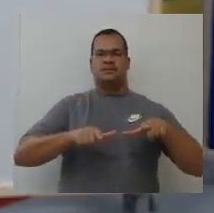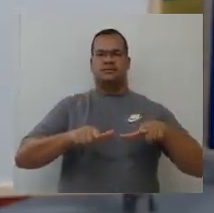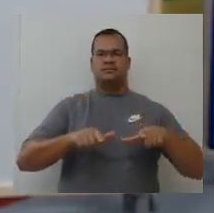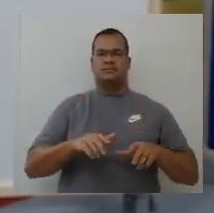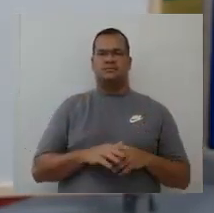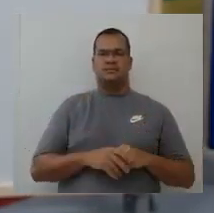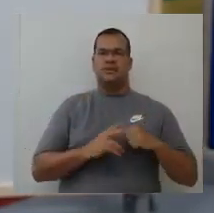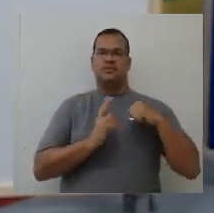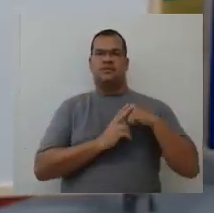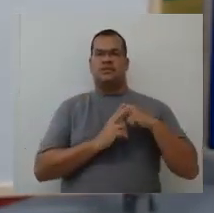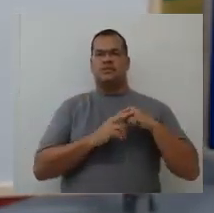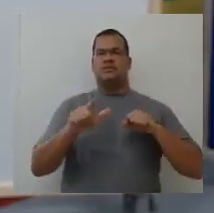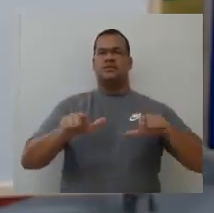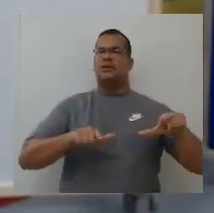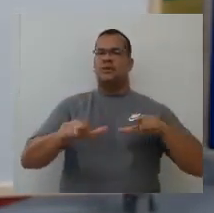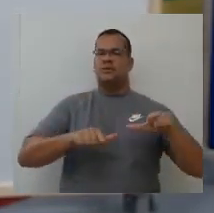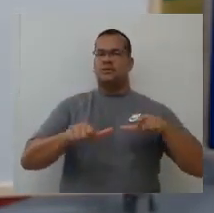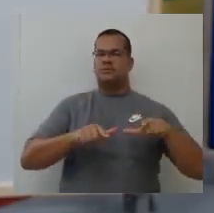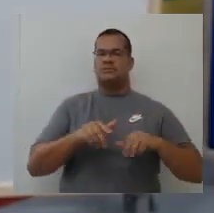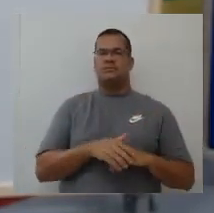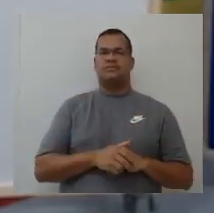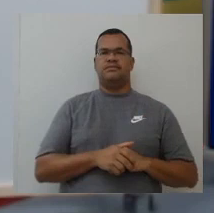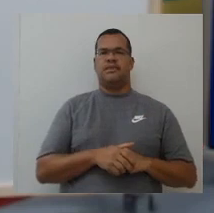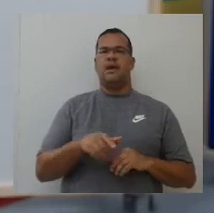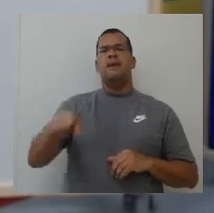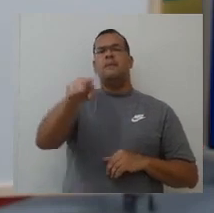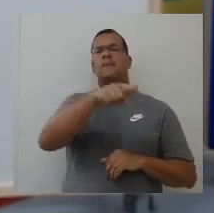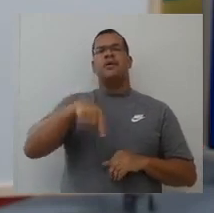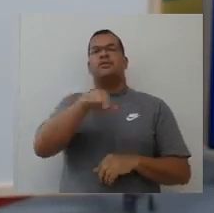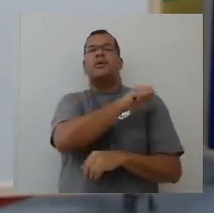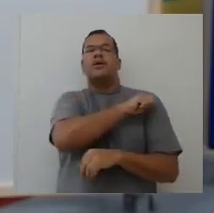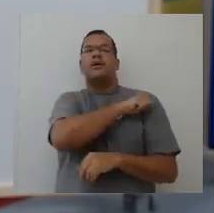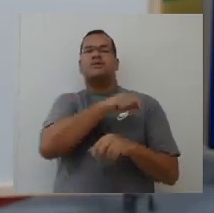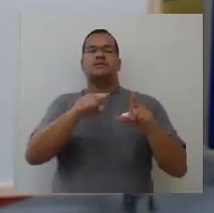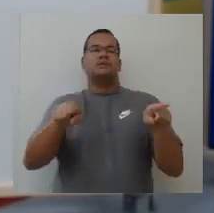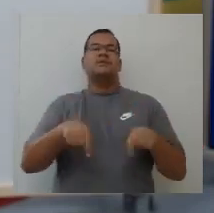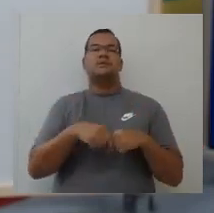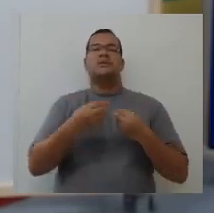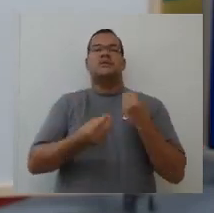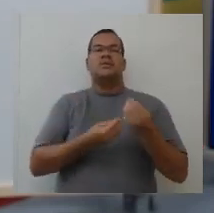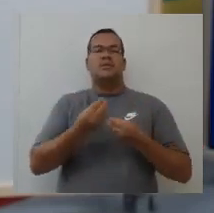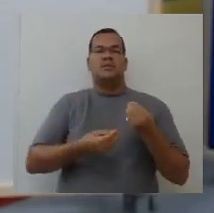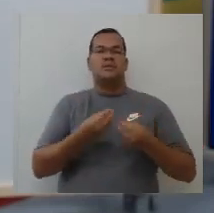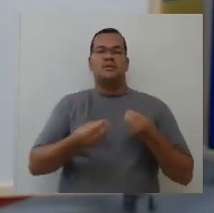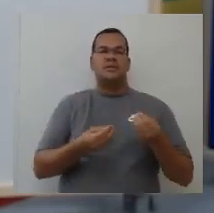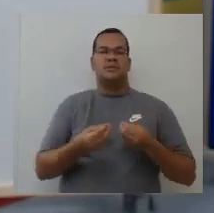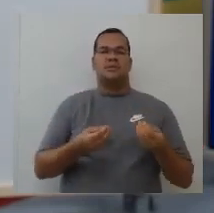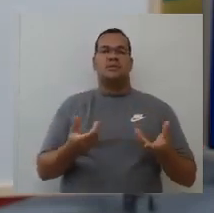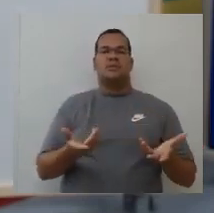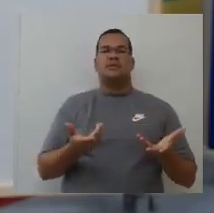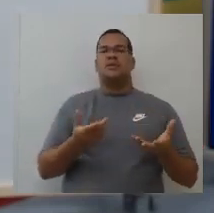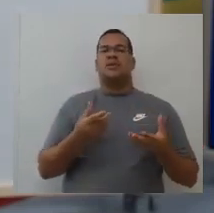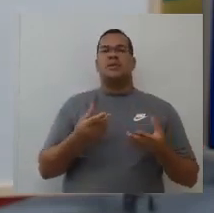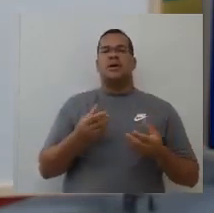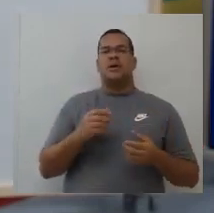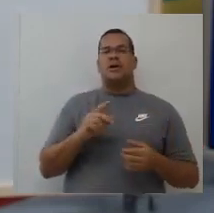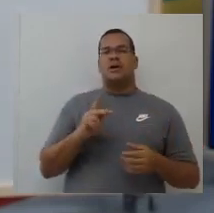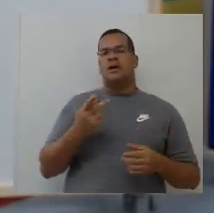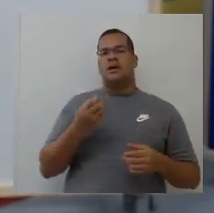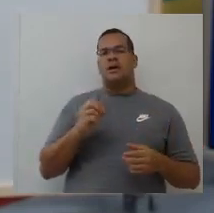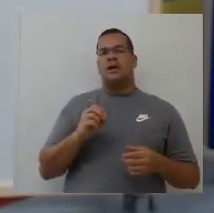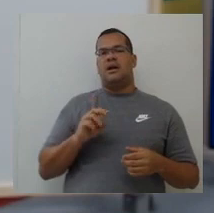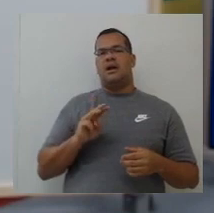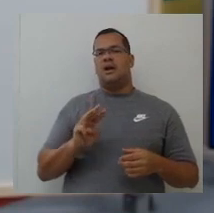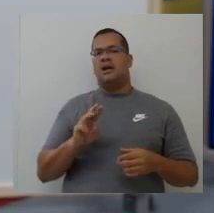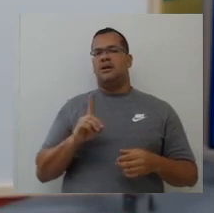sala de aula, eu chego para os alunos e pergunto, gente, como é que vocês dizem trabalhar em inglês? How do you say trabalhar in English? E